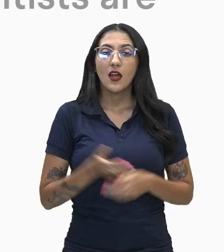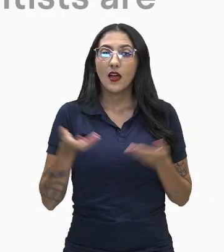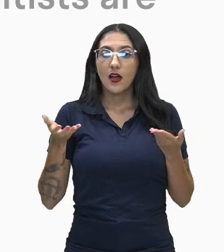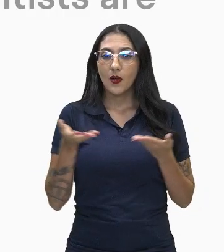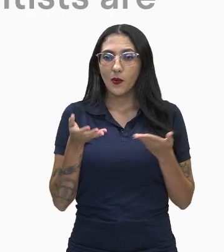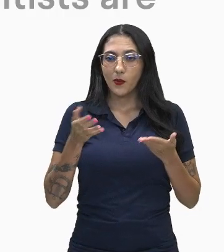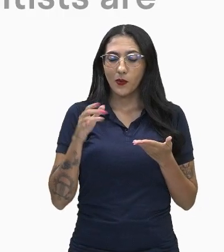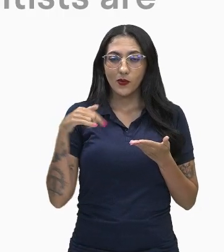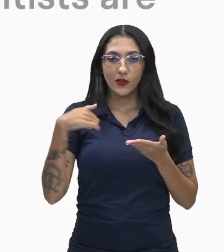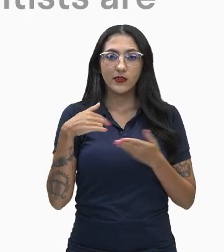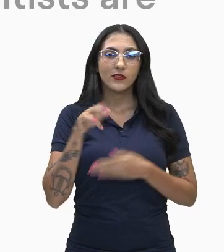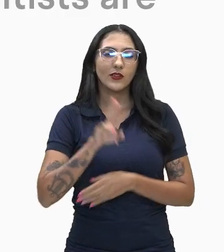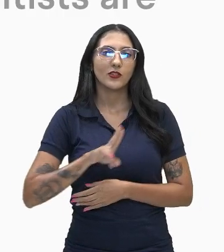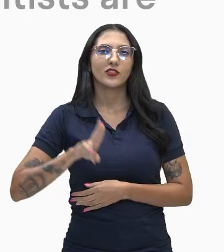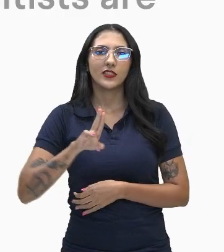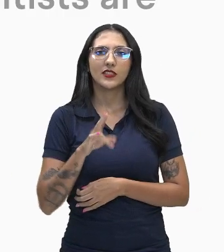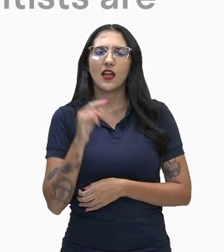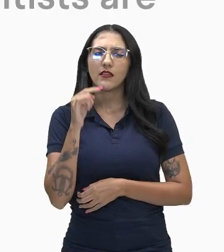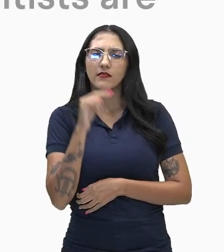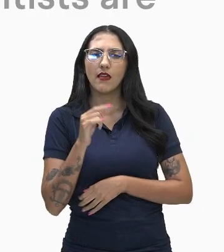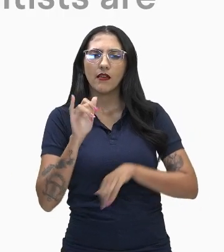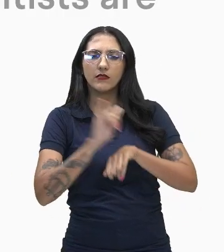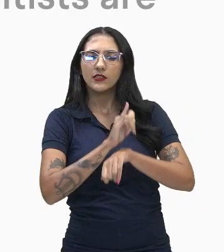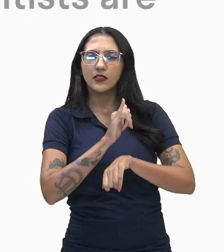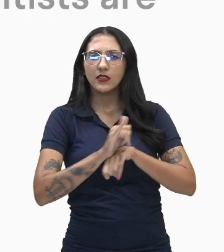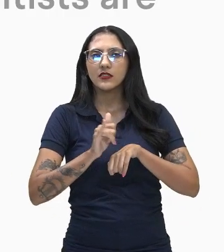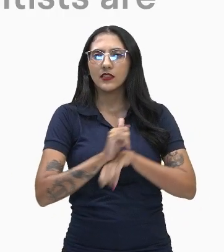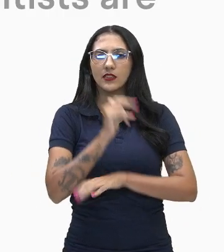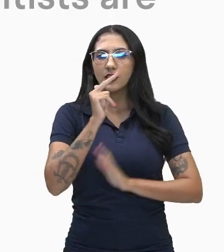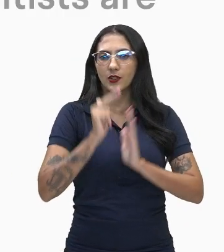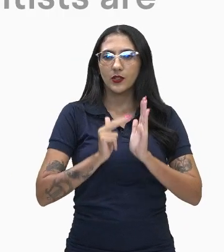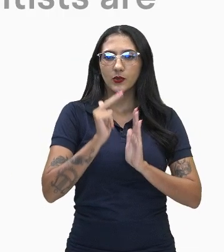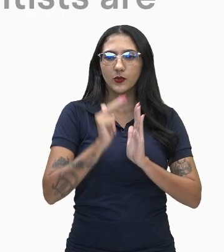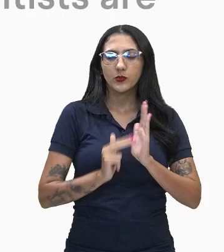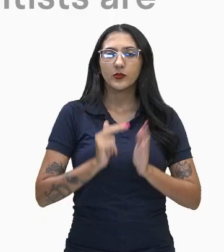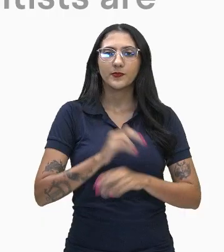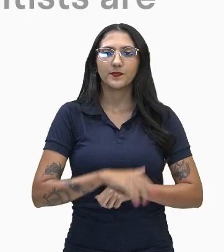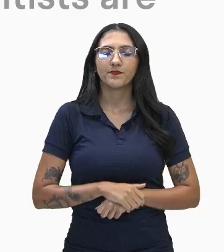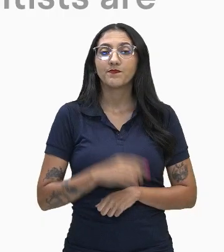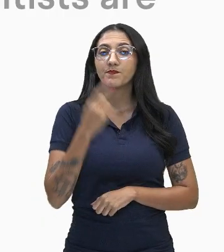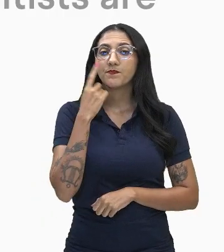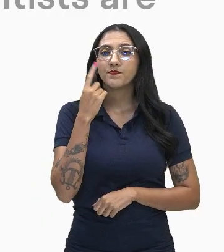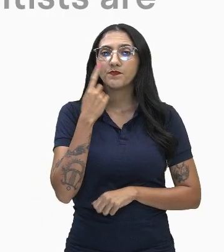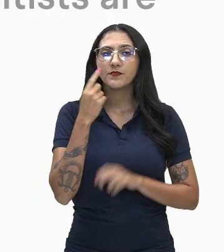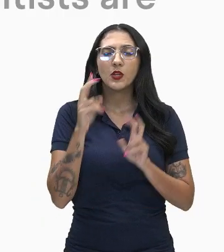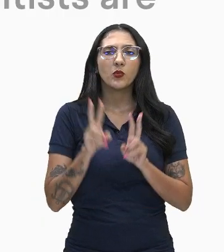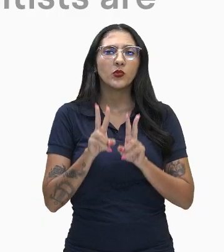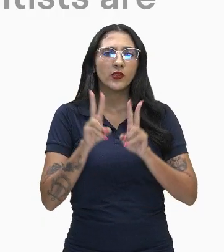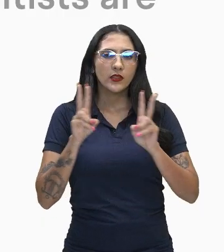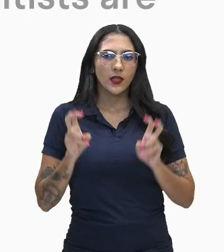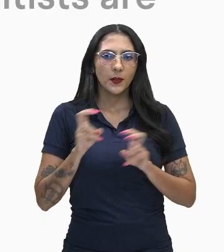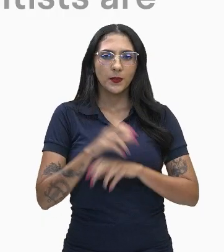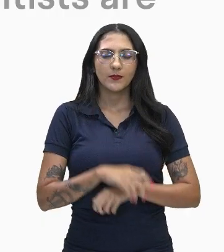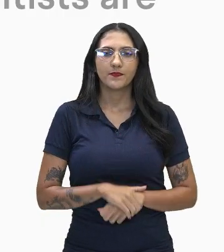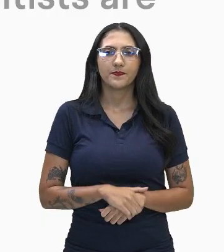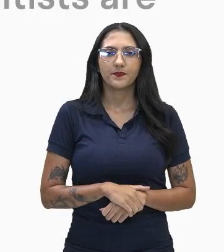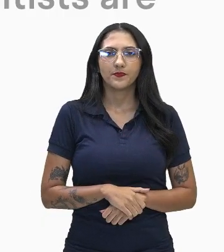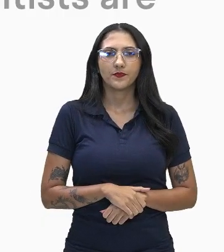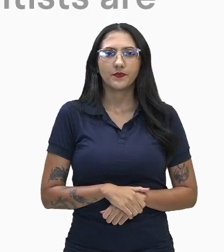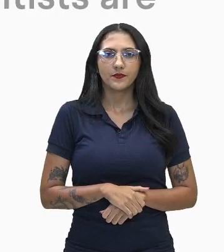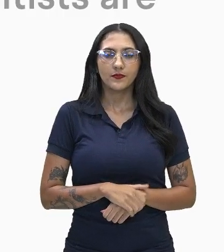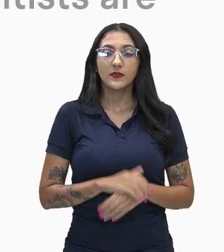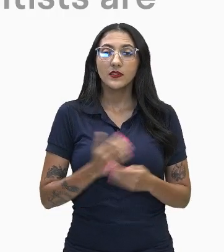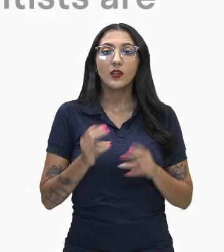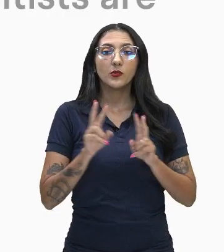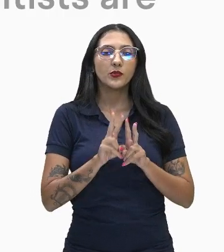aqui as técnicas de leitura. Eu vou começar com o título, tá? O título, pessoal, é a